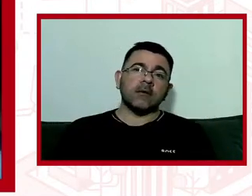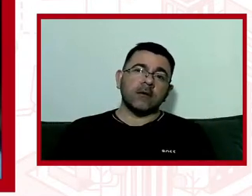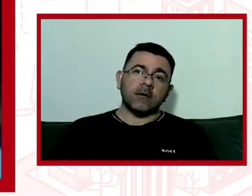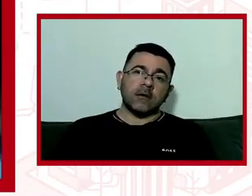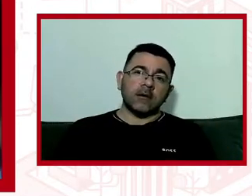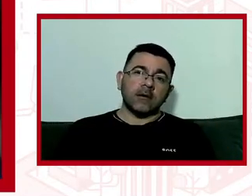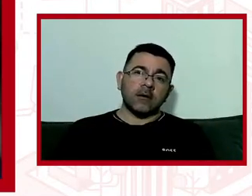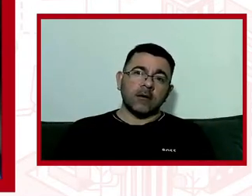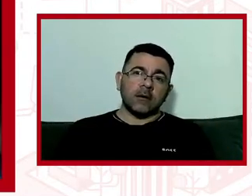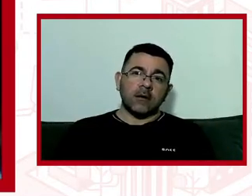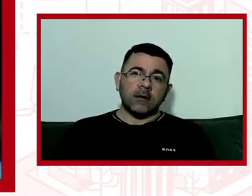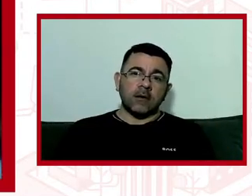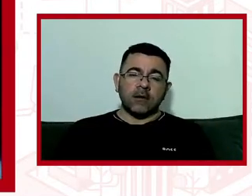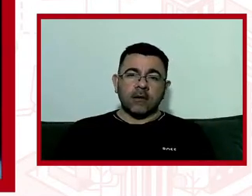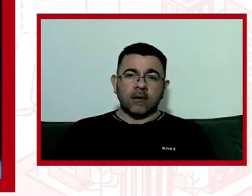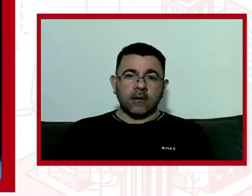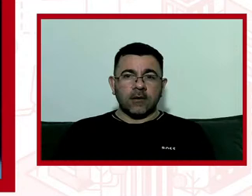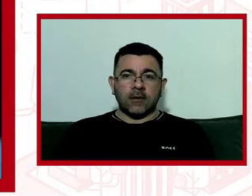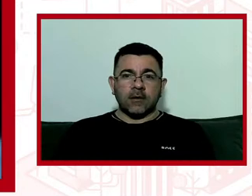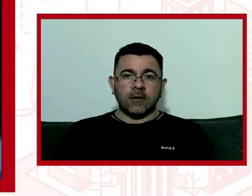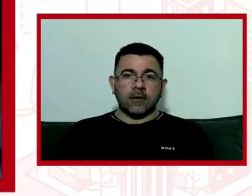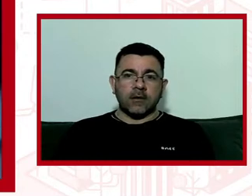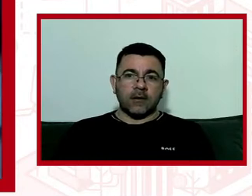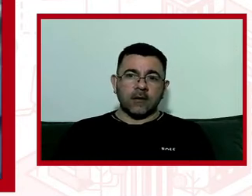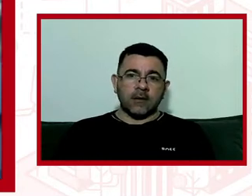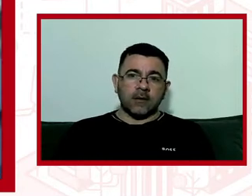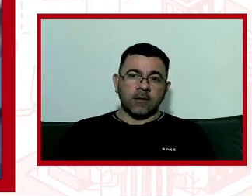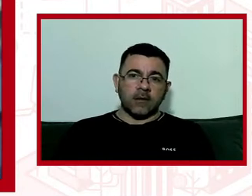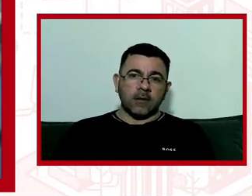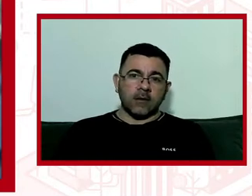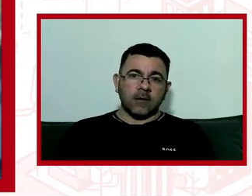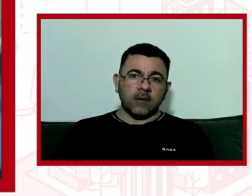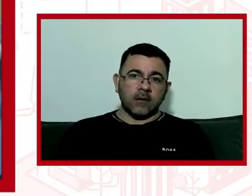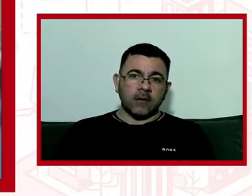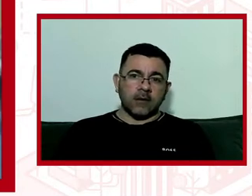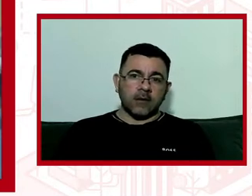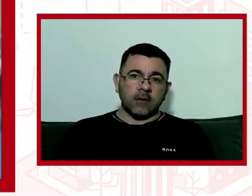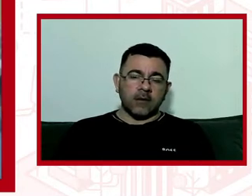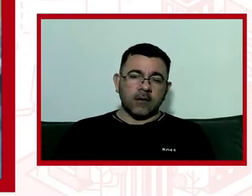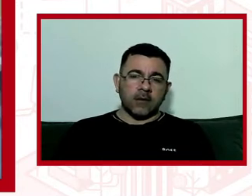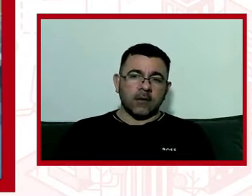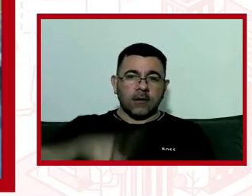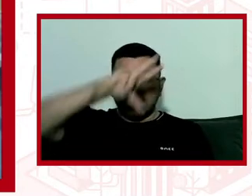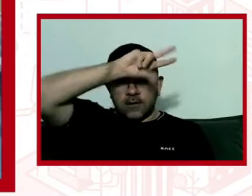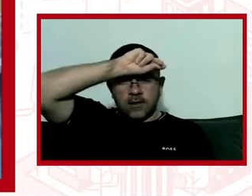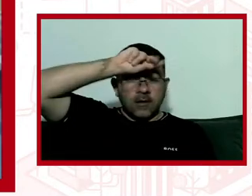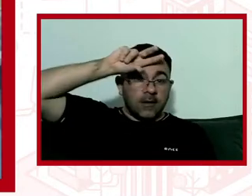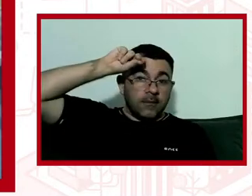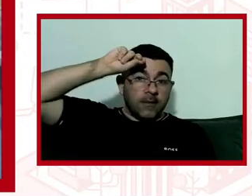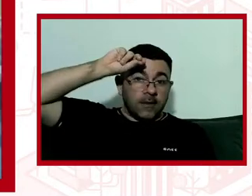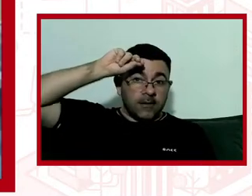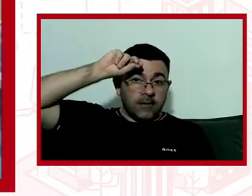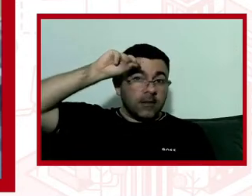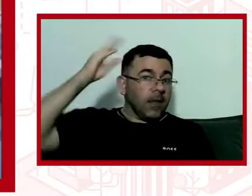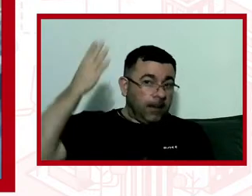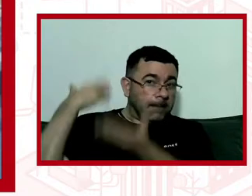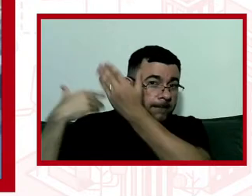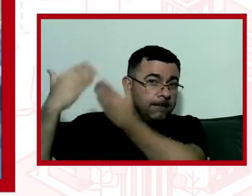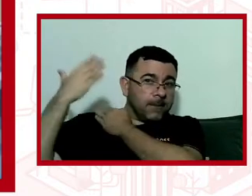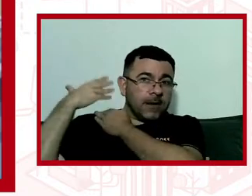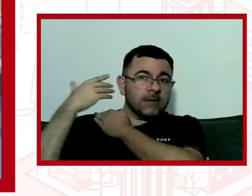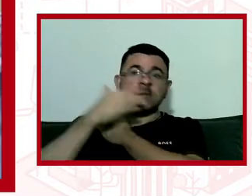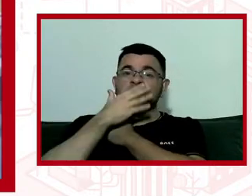turma essa história é curiosa né nosso prefeito quando ele era Deputado ele foi